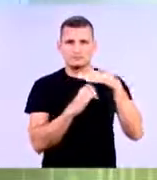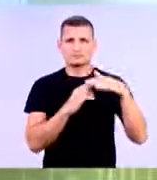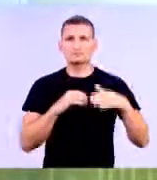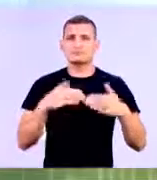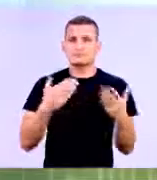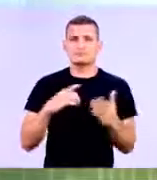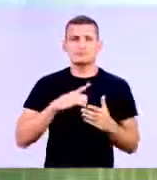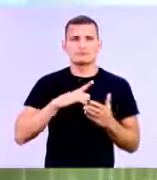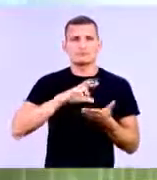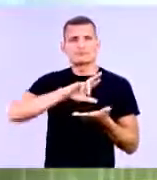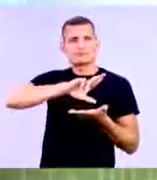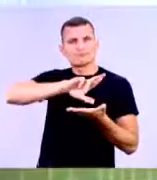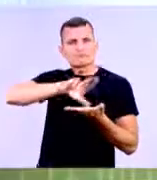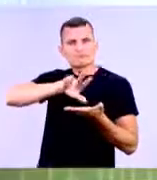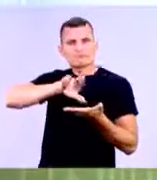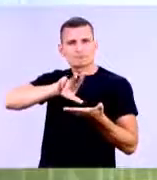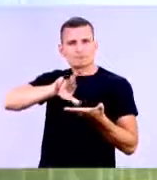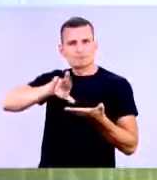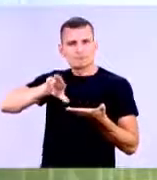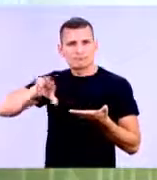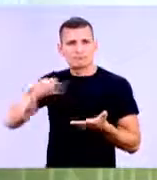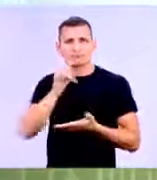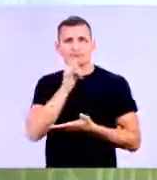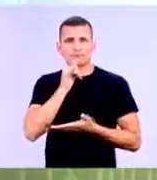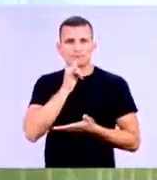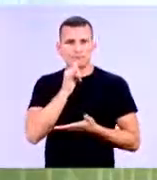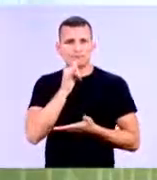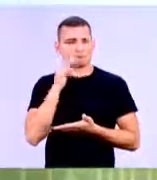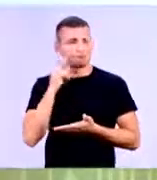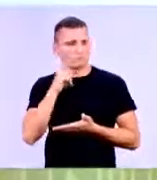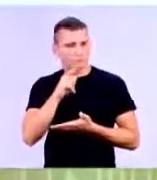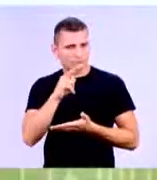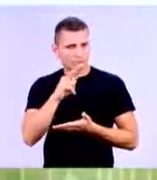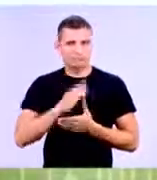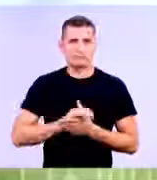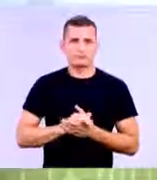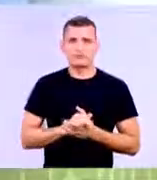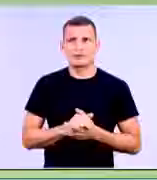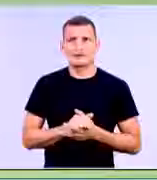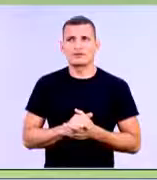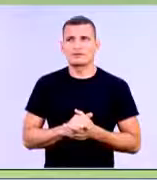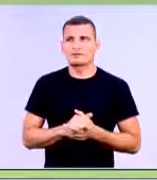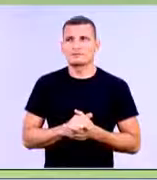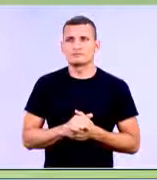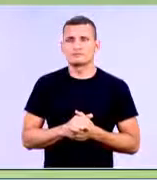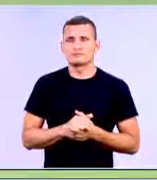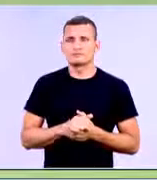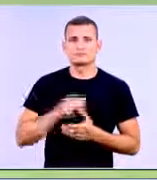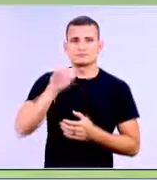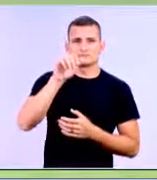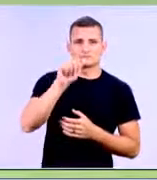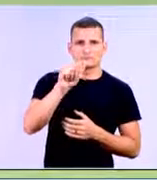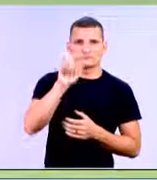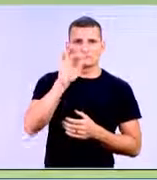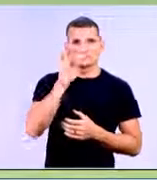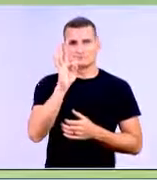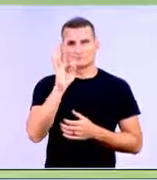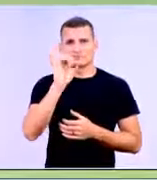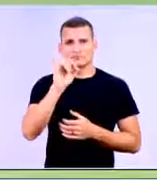uma série de exemplos que a gente vai ver a seguir, tá? Mas antes disso, vamos ver o que é um ativo, né?